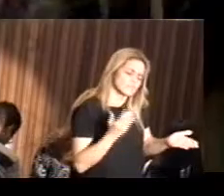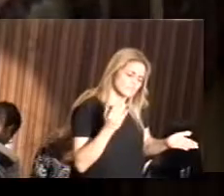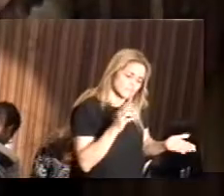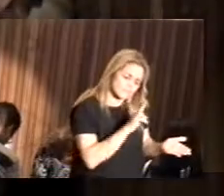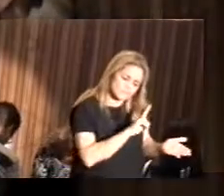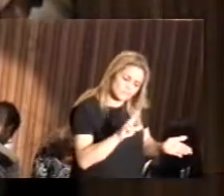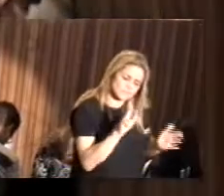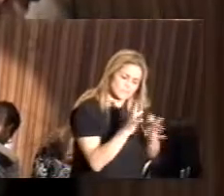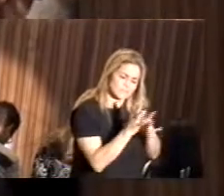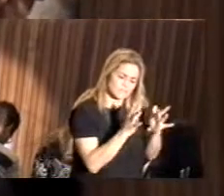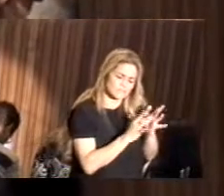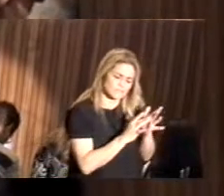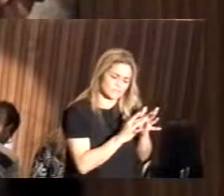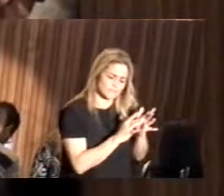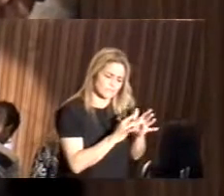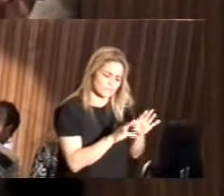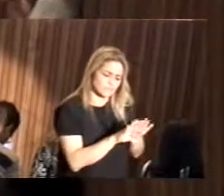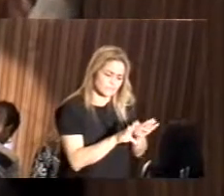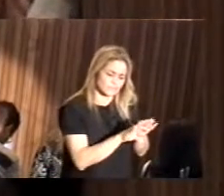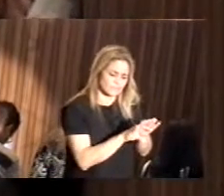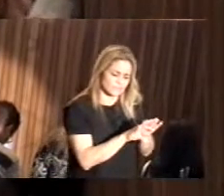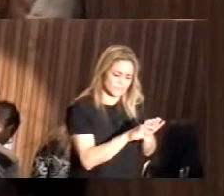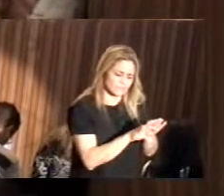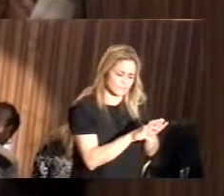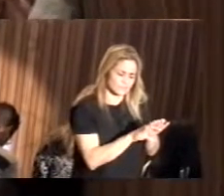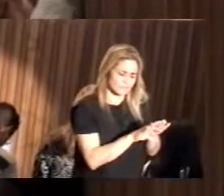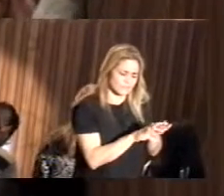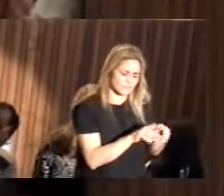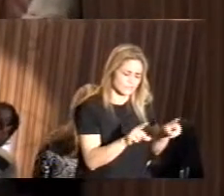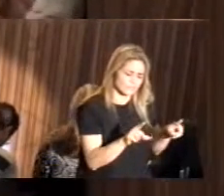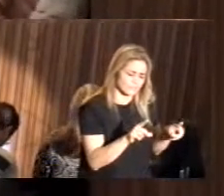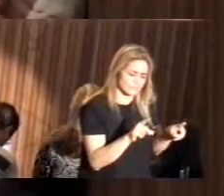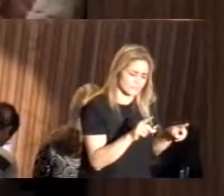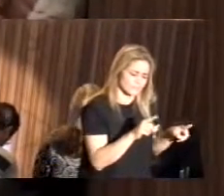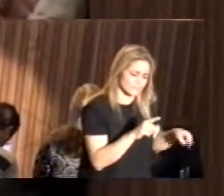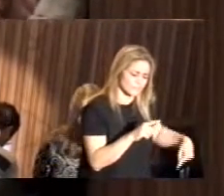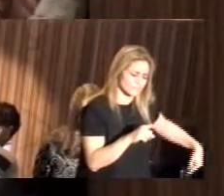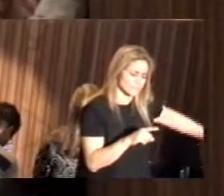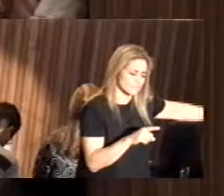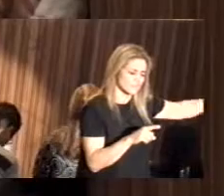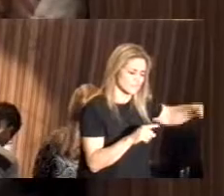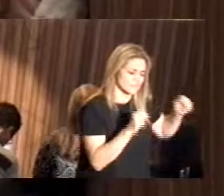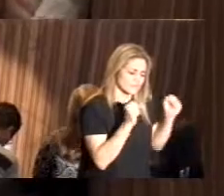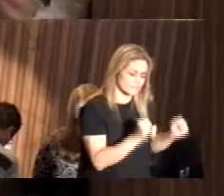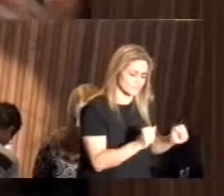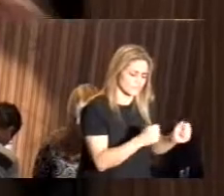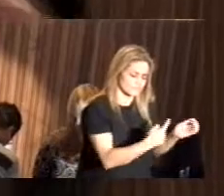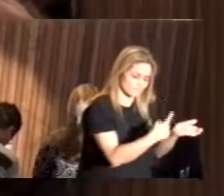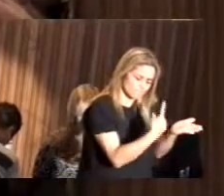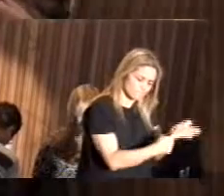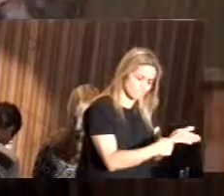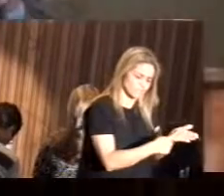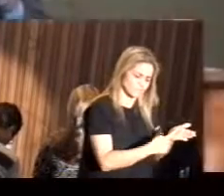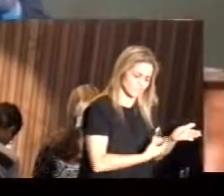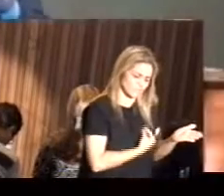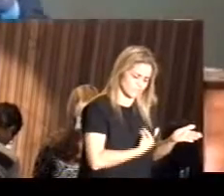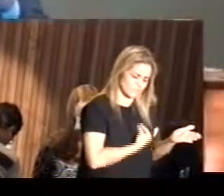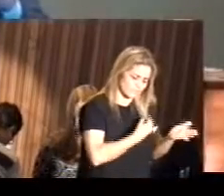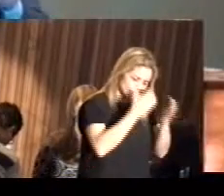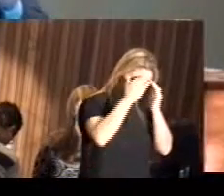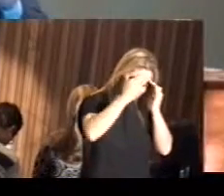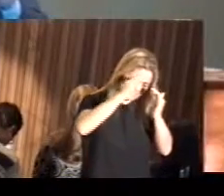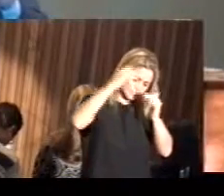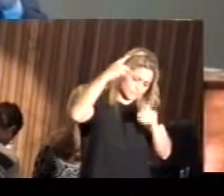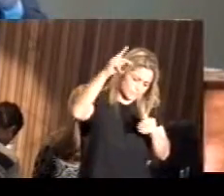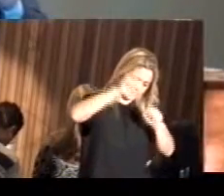de Jesus, restitui, Pai. Mas que eles se levantem, Senhor, com um pacto de viver para a tua glória.